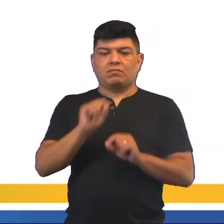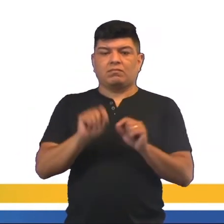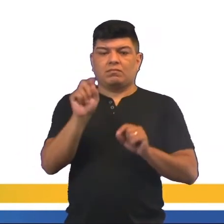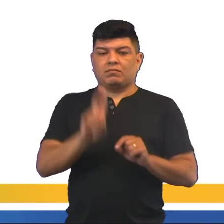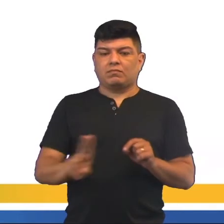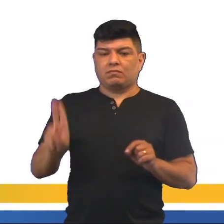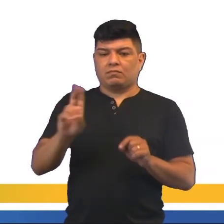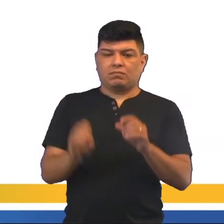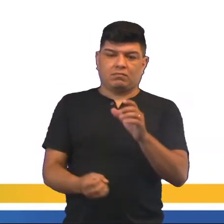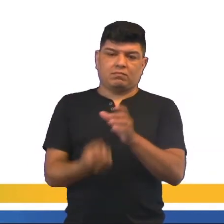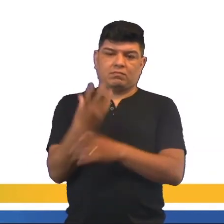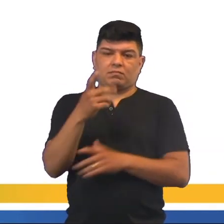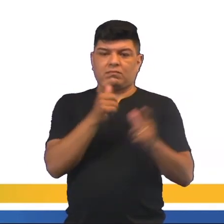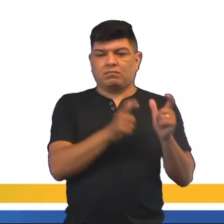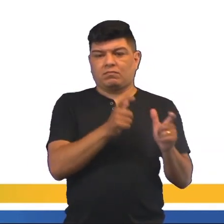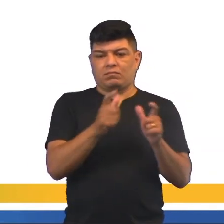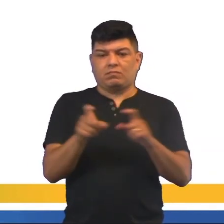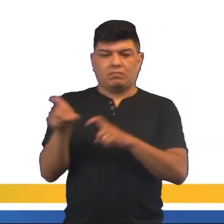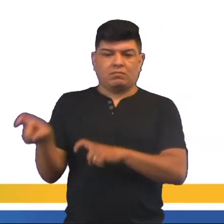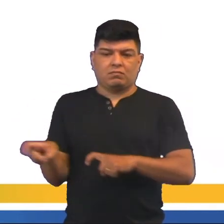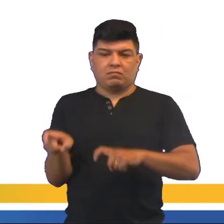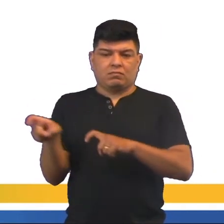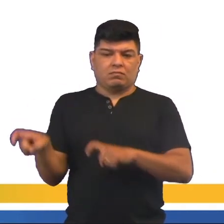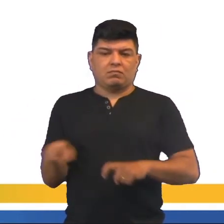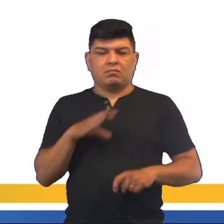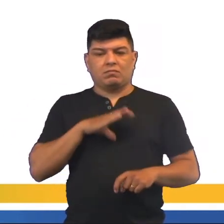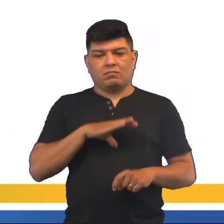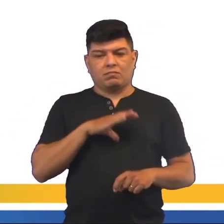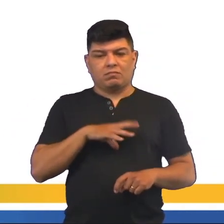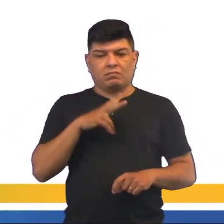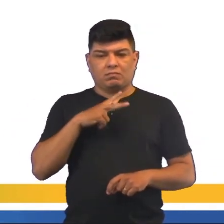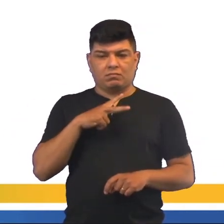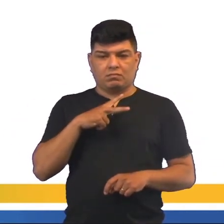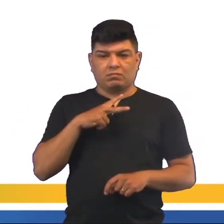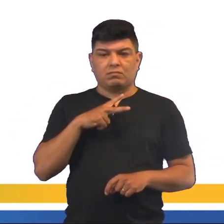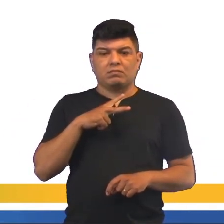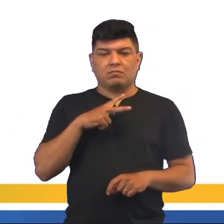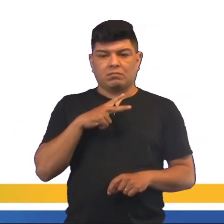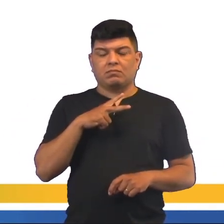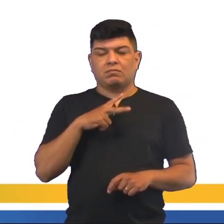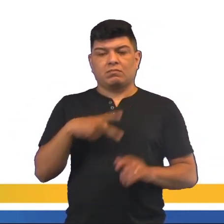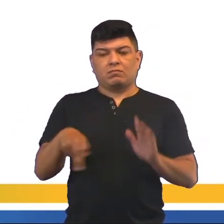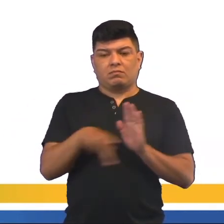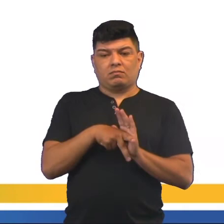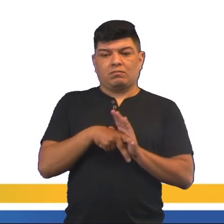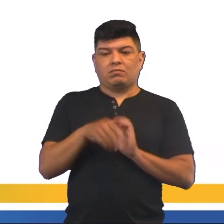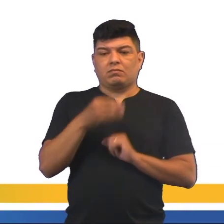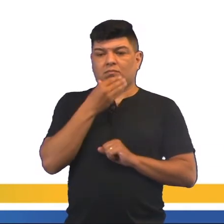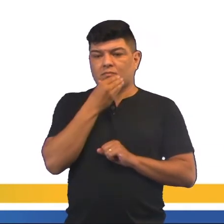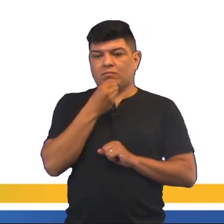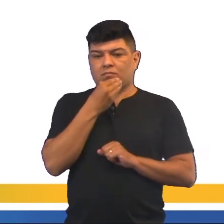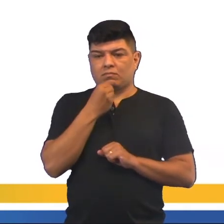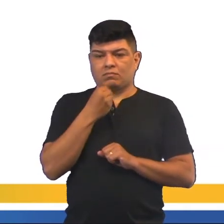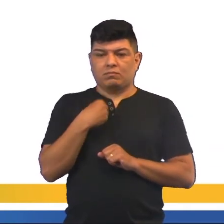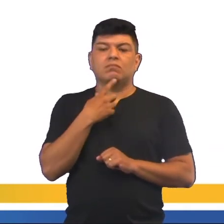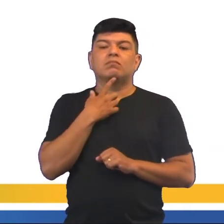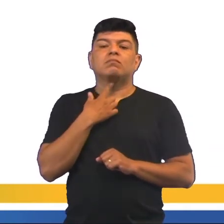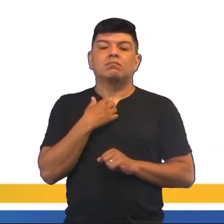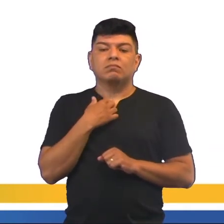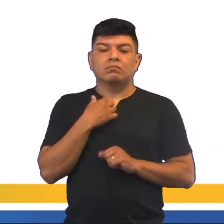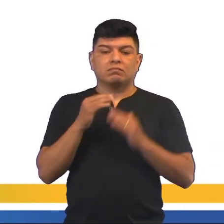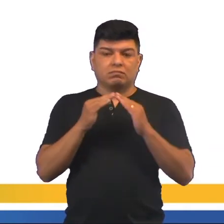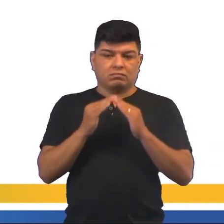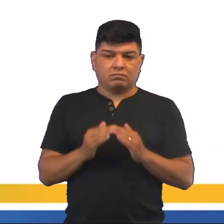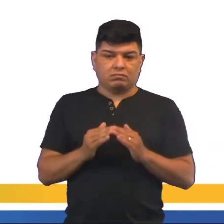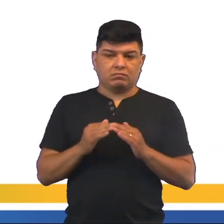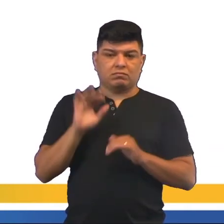conservação criadas em uma área rural ou urbana privada, ou seja, o proprietário que manifestou o desejo,